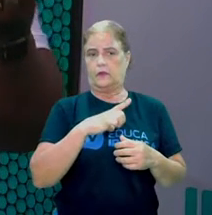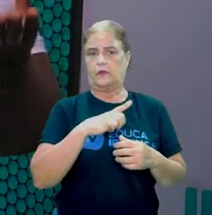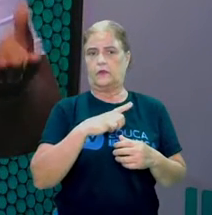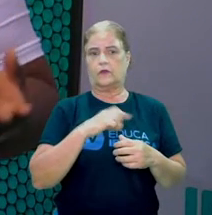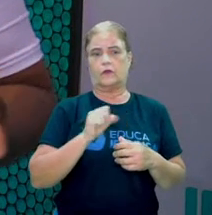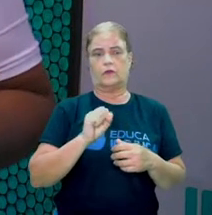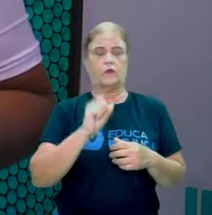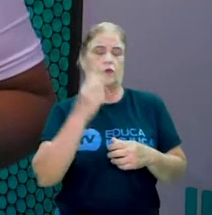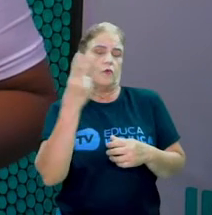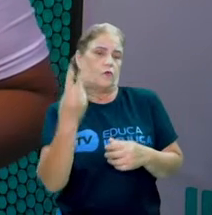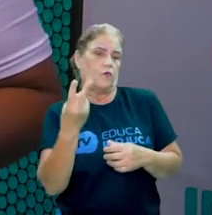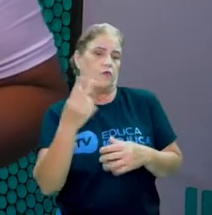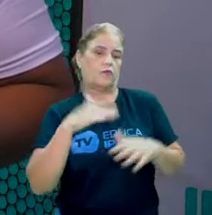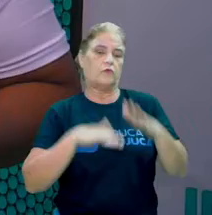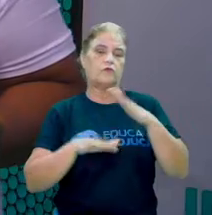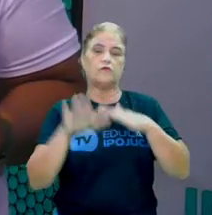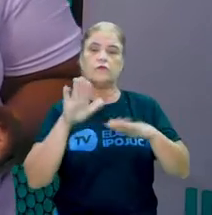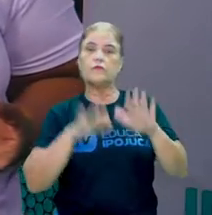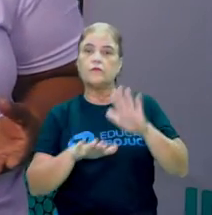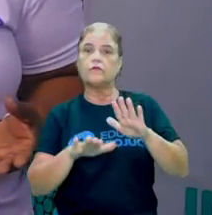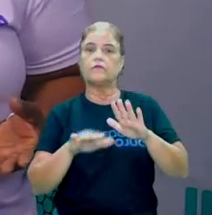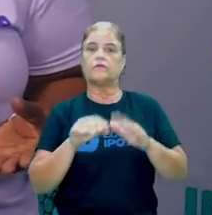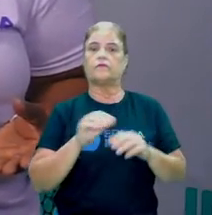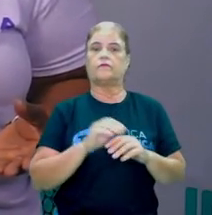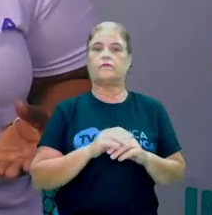Ou criavam.